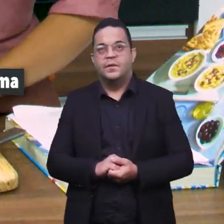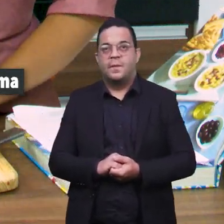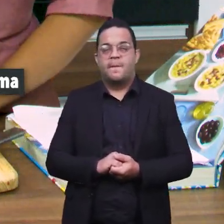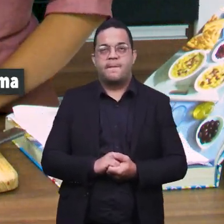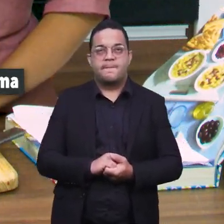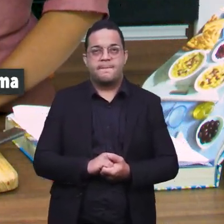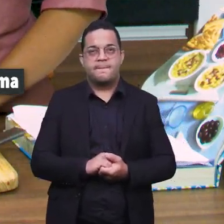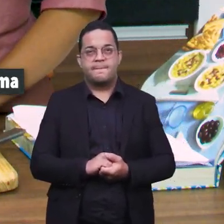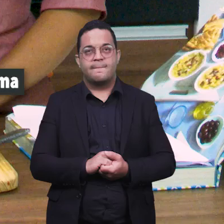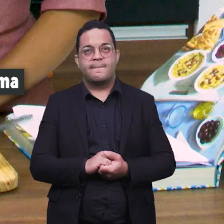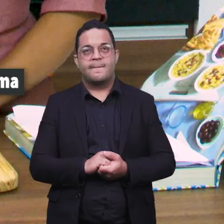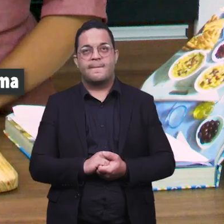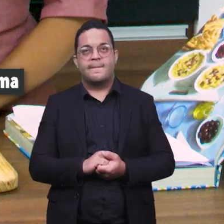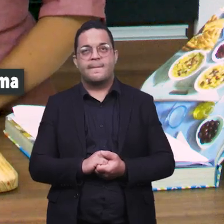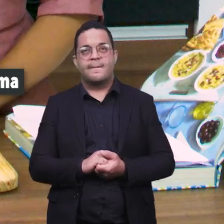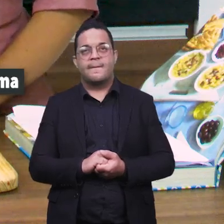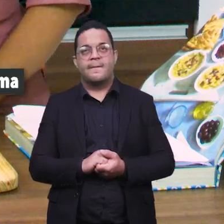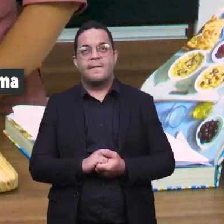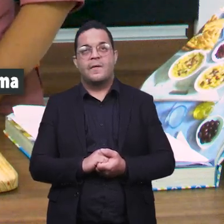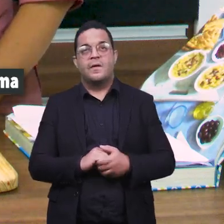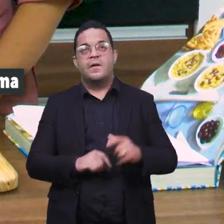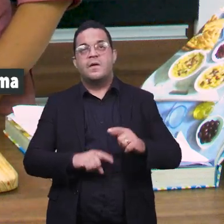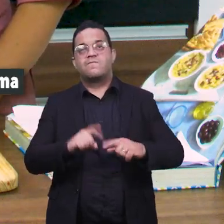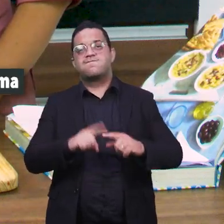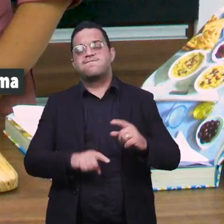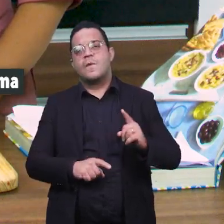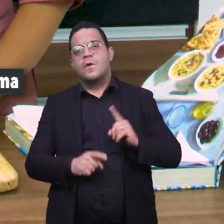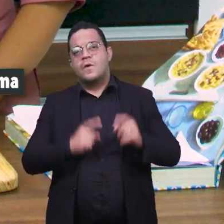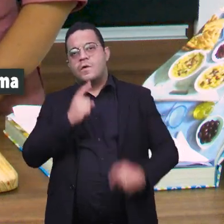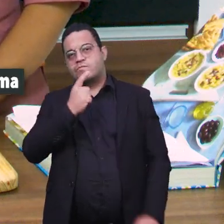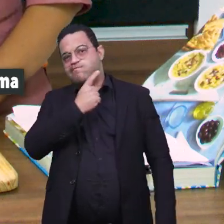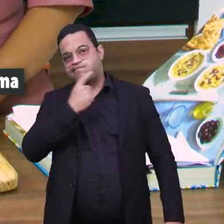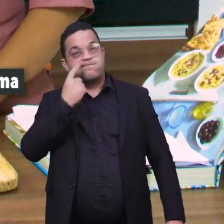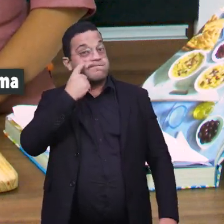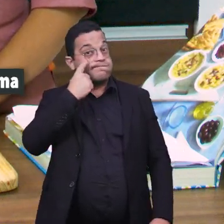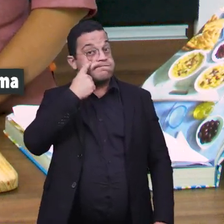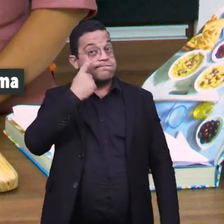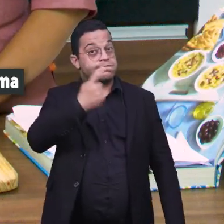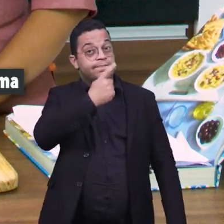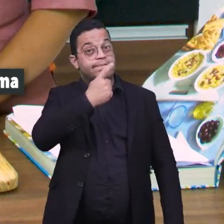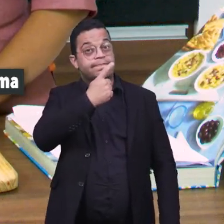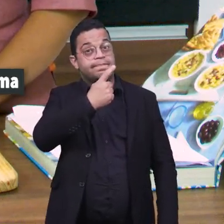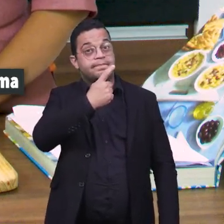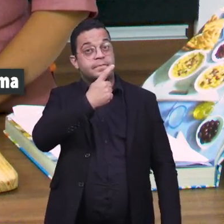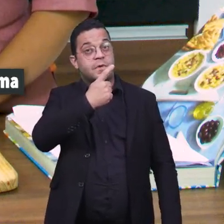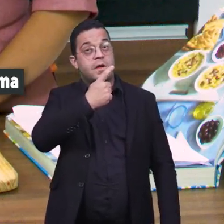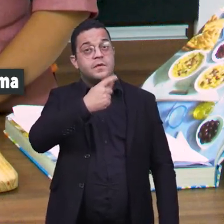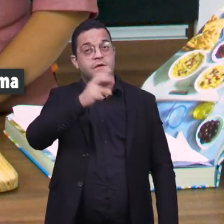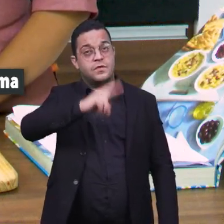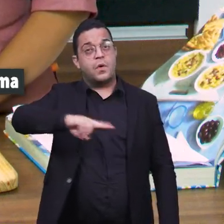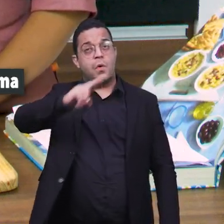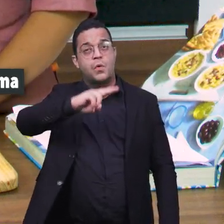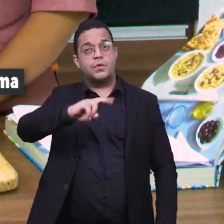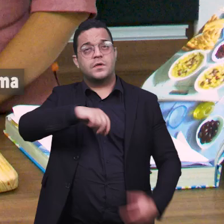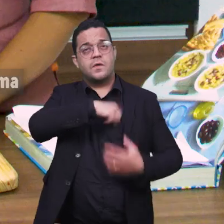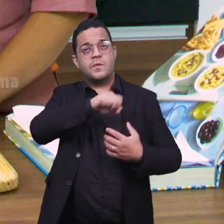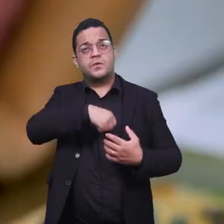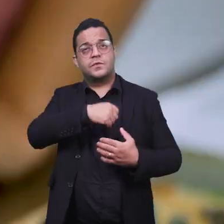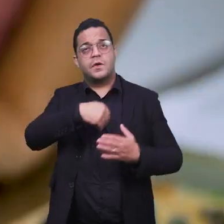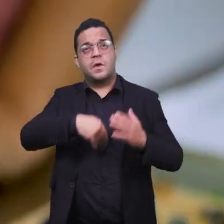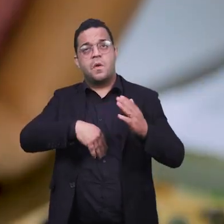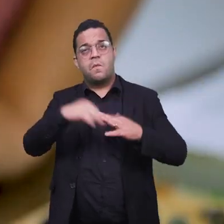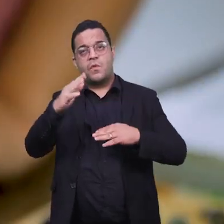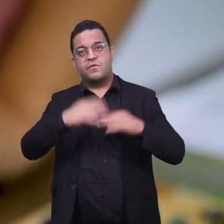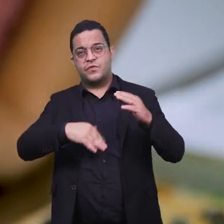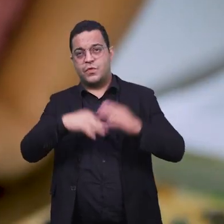preferido, depois da faca. Vamos lá. Gente, isso aqui, na cozinha profissional, a gente